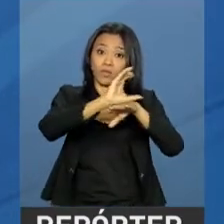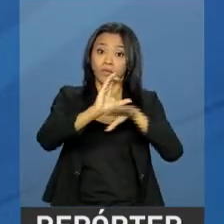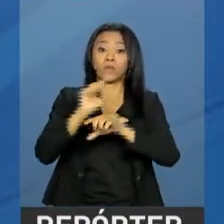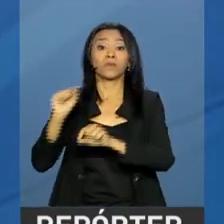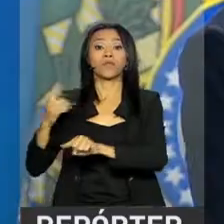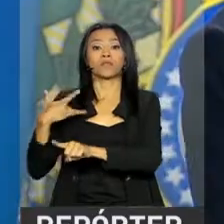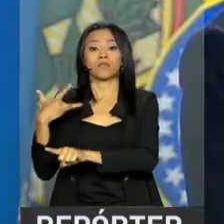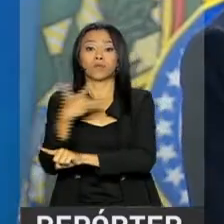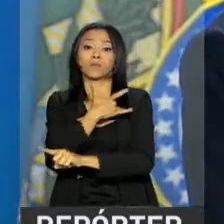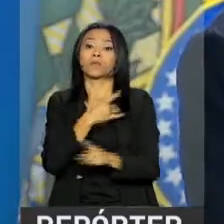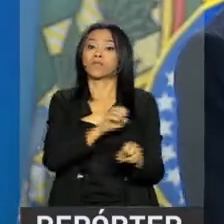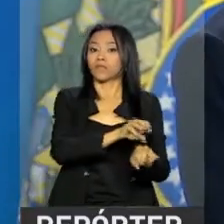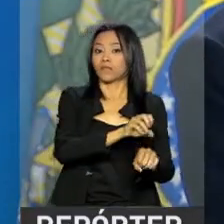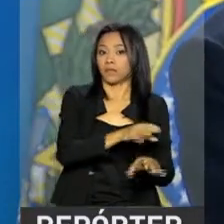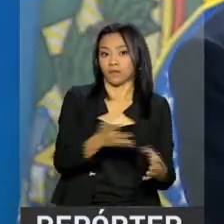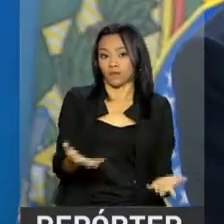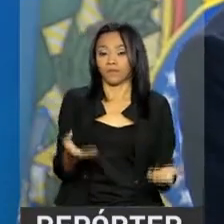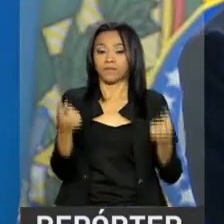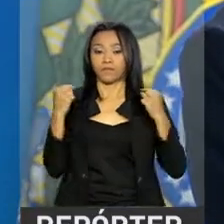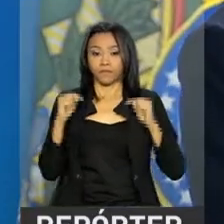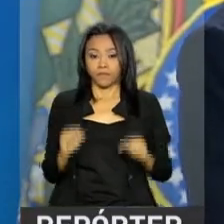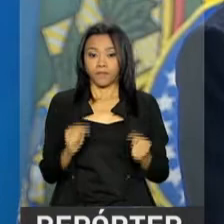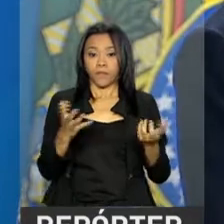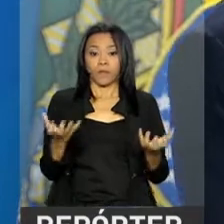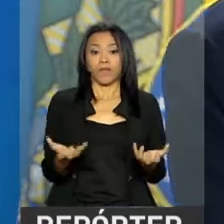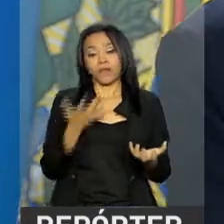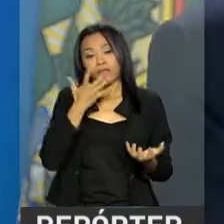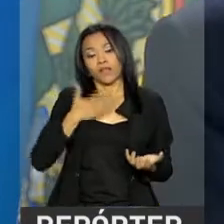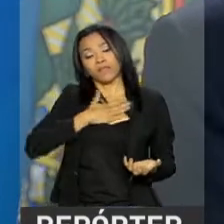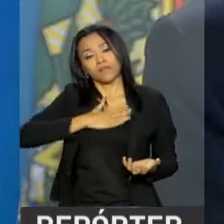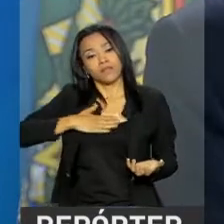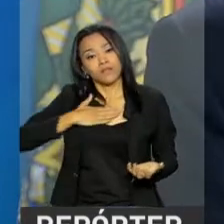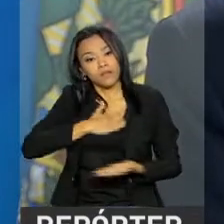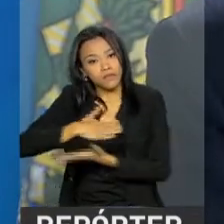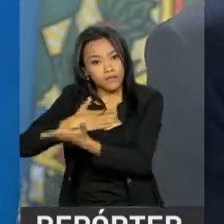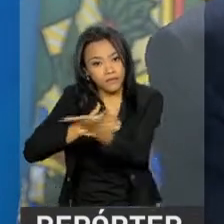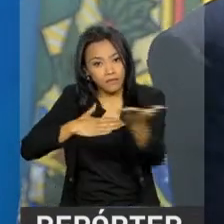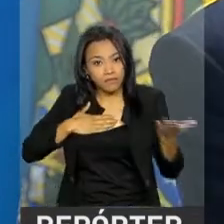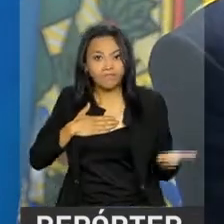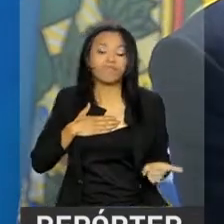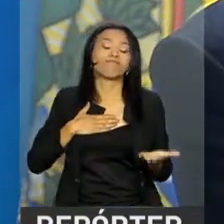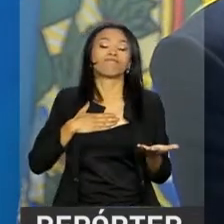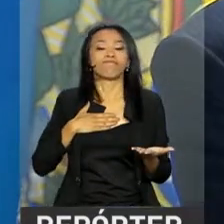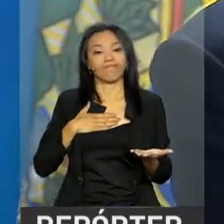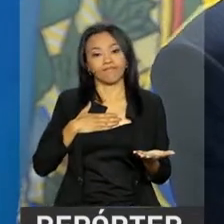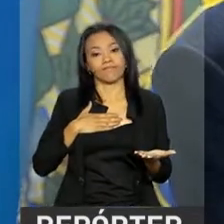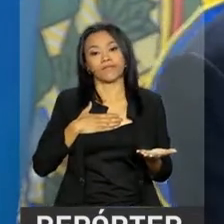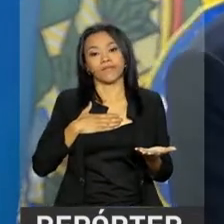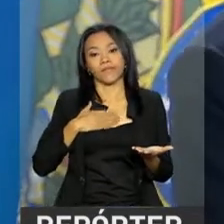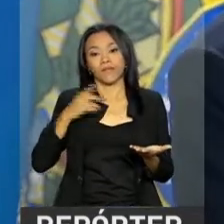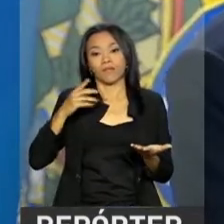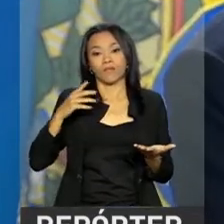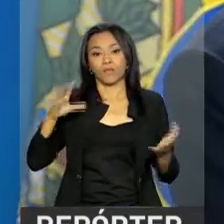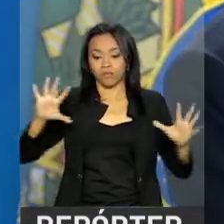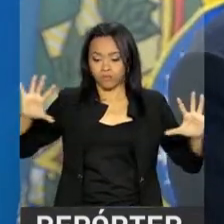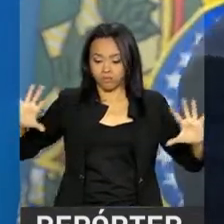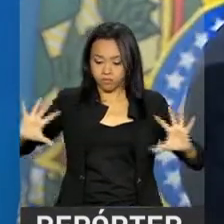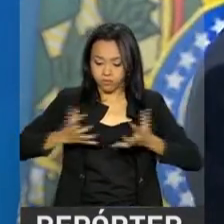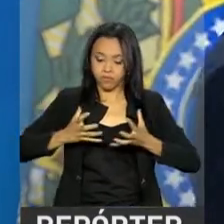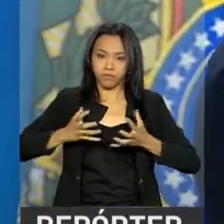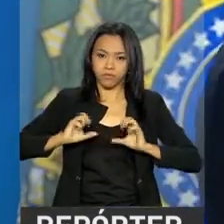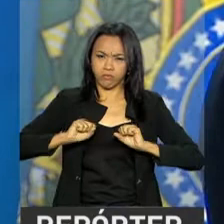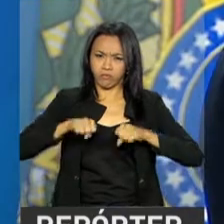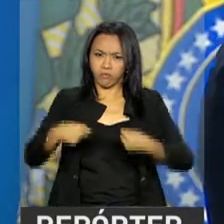educação eu quero dizer da satisfação de nós estamos colocando por força desta atuação conjunta dos poderes